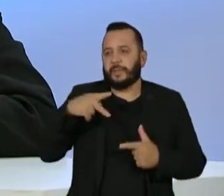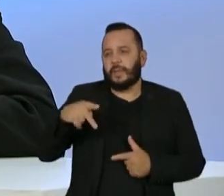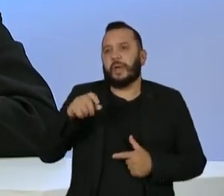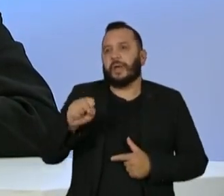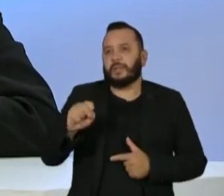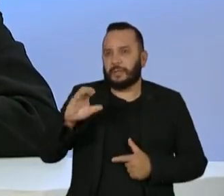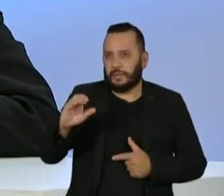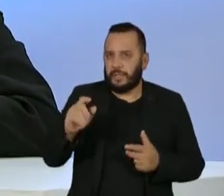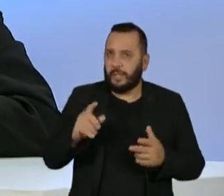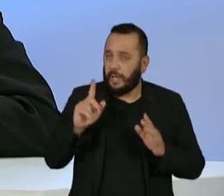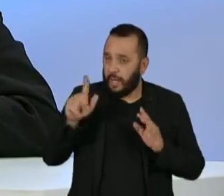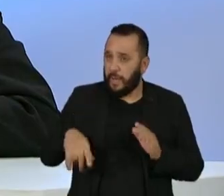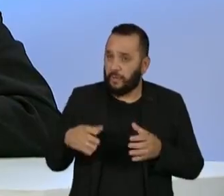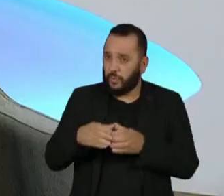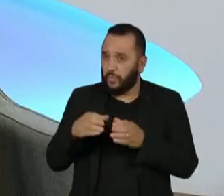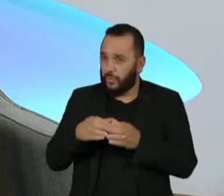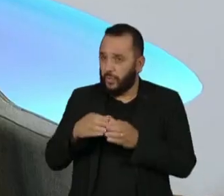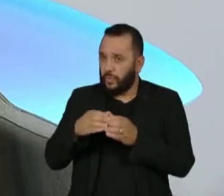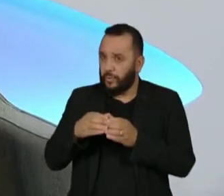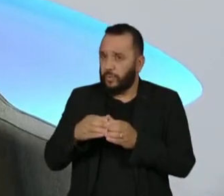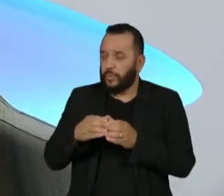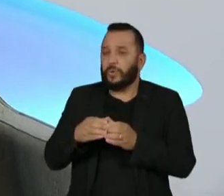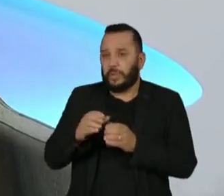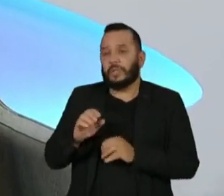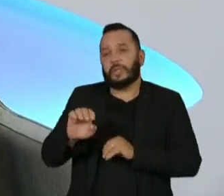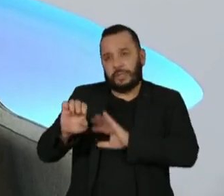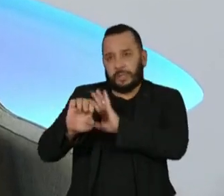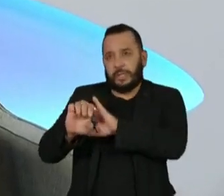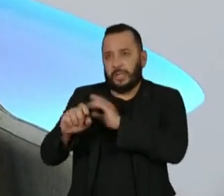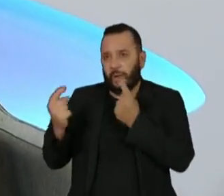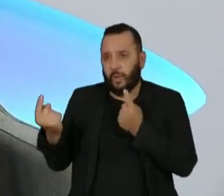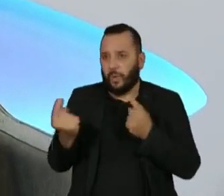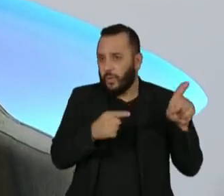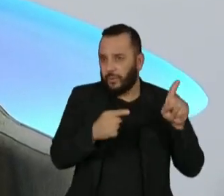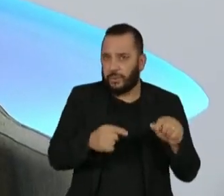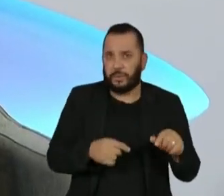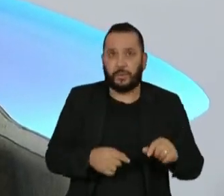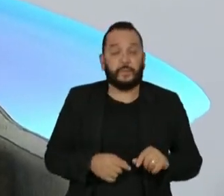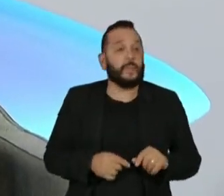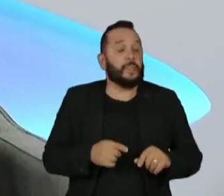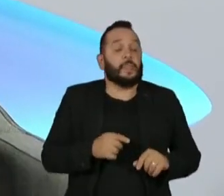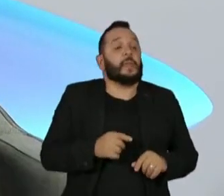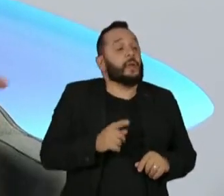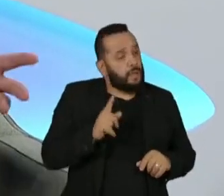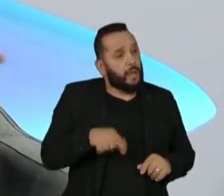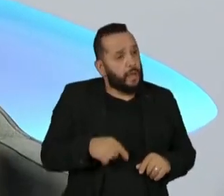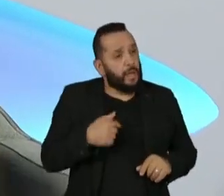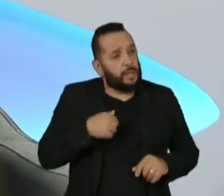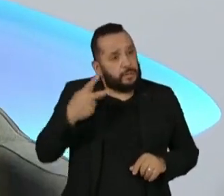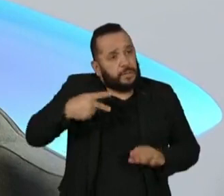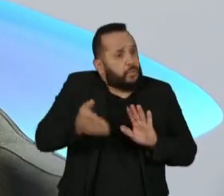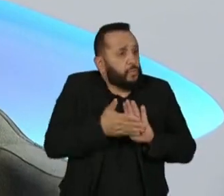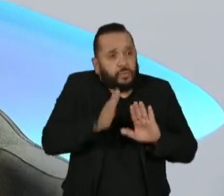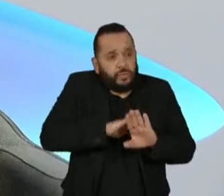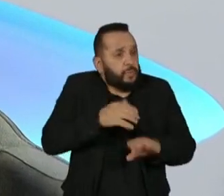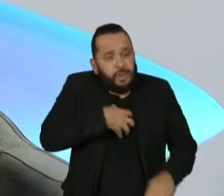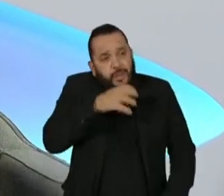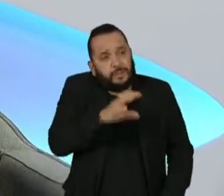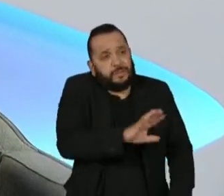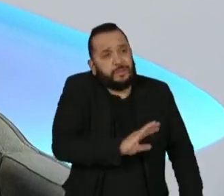a esquerda aqui em São Paulo? Sim, porque o candidato é de esquerda, não é uma frente ampla, é segundo turno.